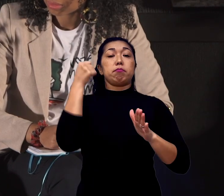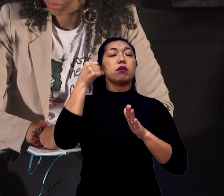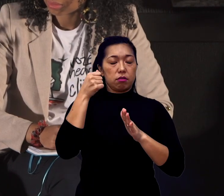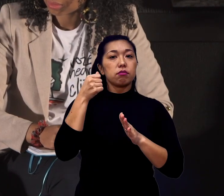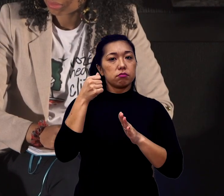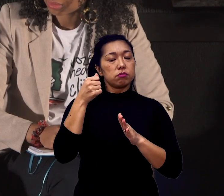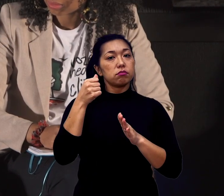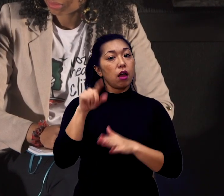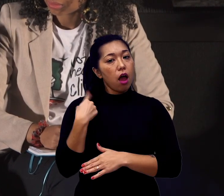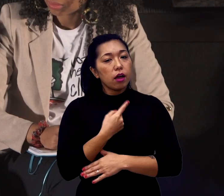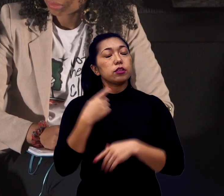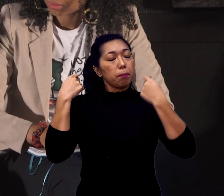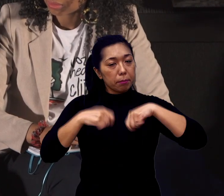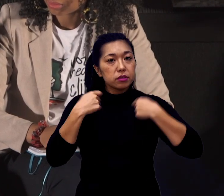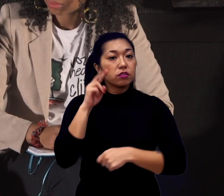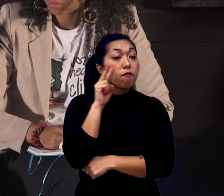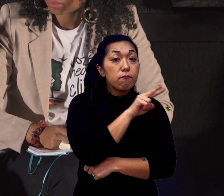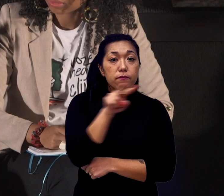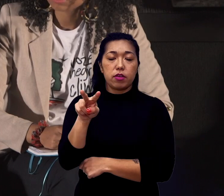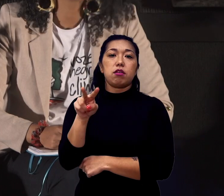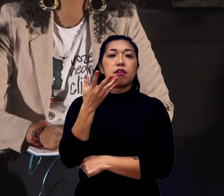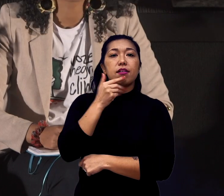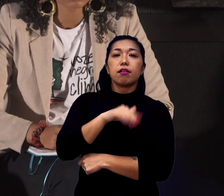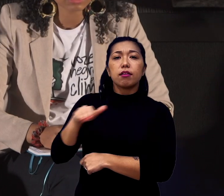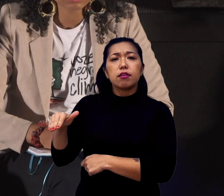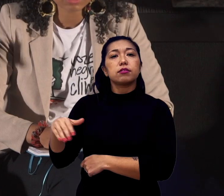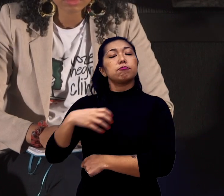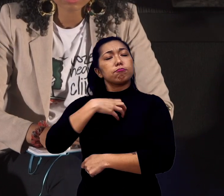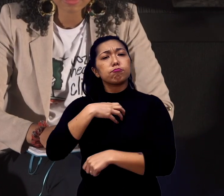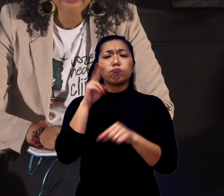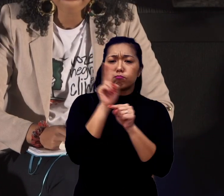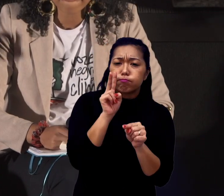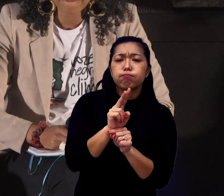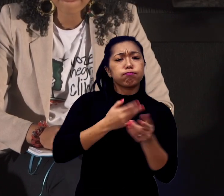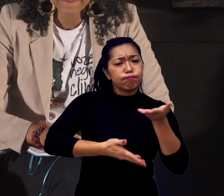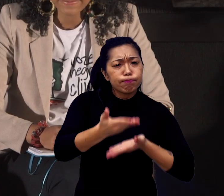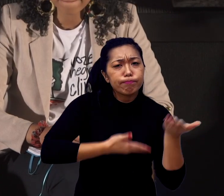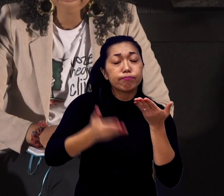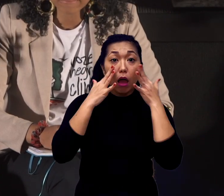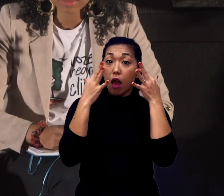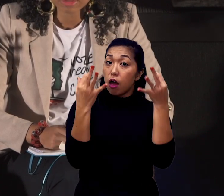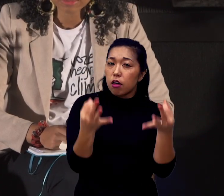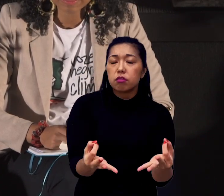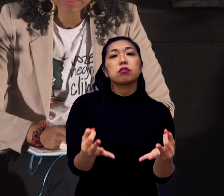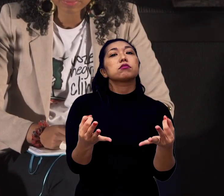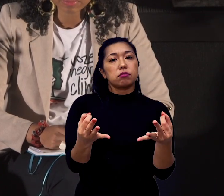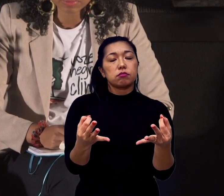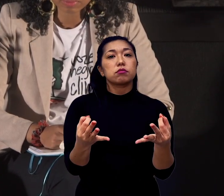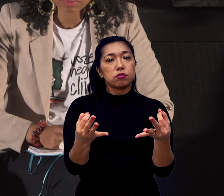que eu tive, né? A necessidade da gente olhar para as nossas crianças com afeto, com cuidado, com uma